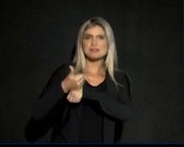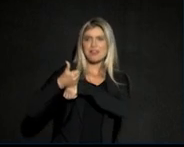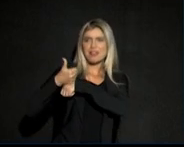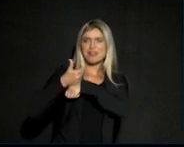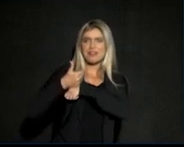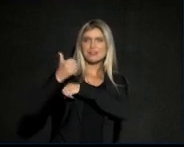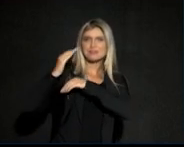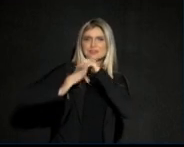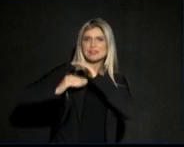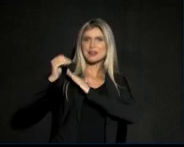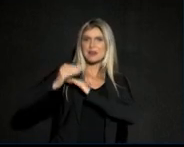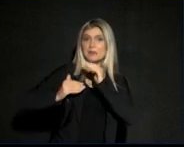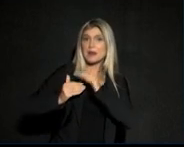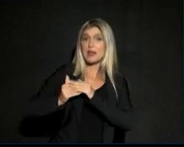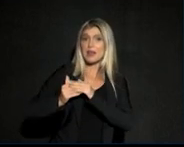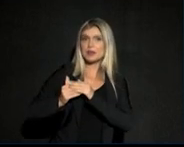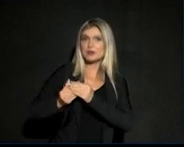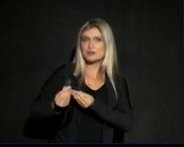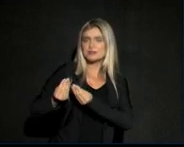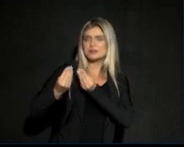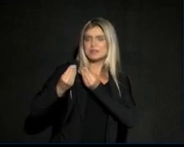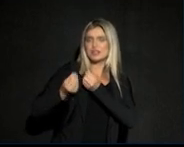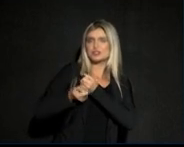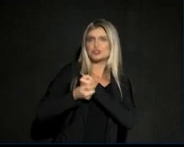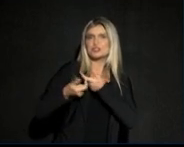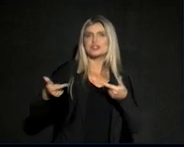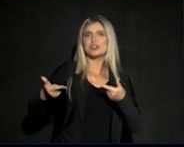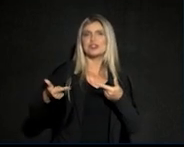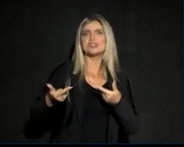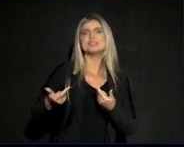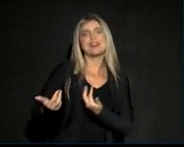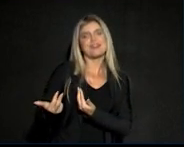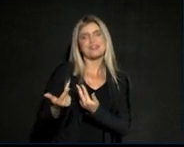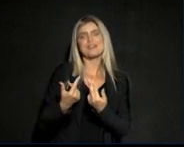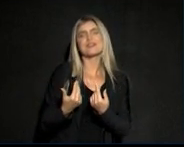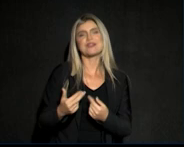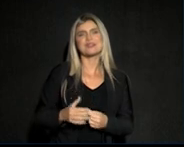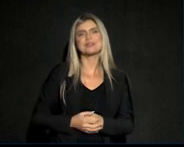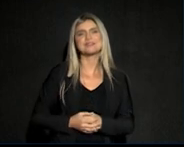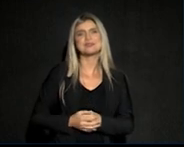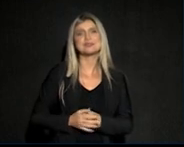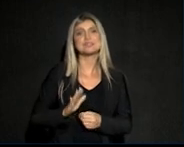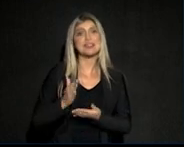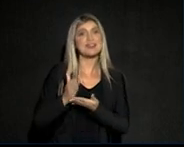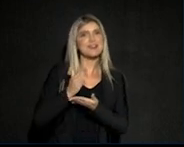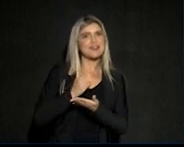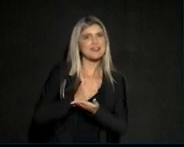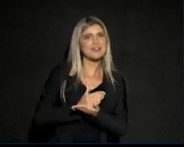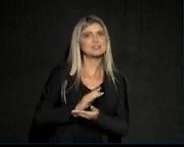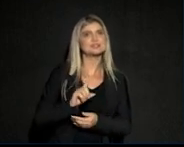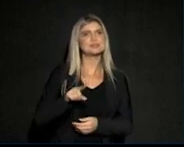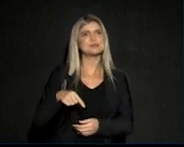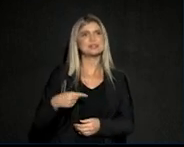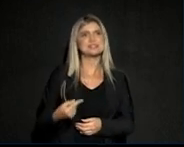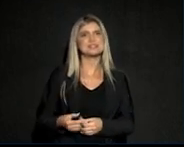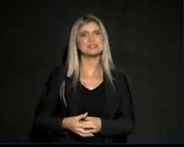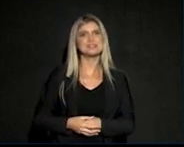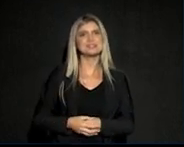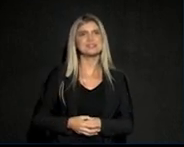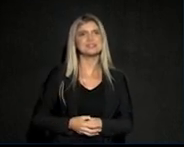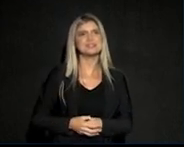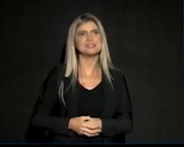duro normalmente traz sorte né então eu acho que se aplica aqui também antes de passar para o Montesano